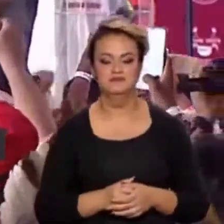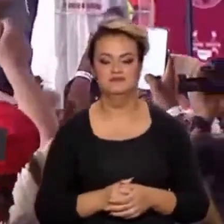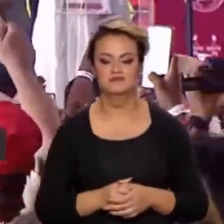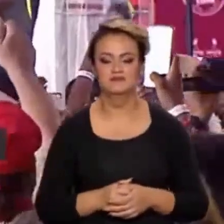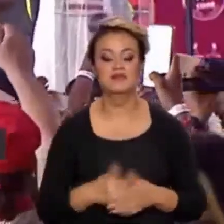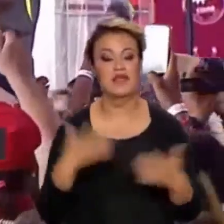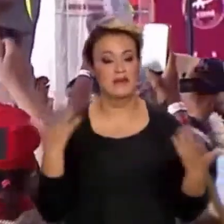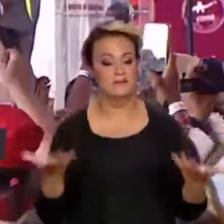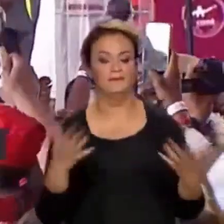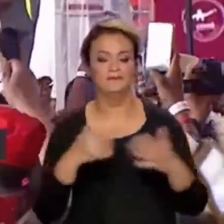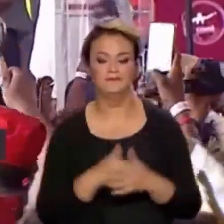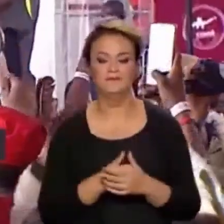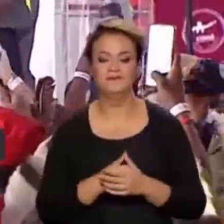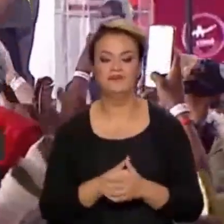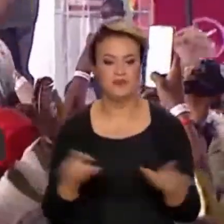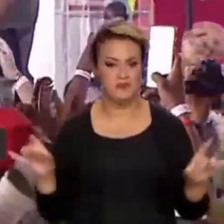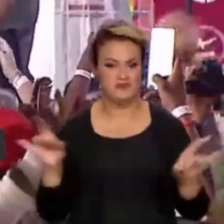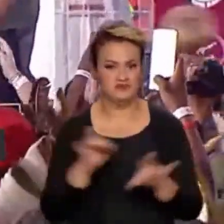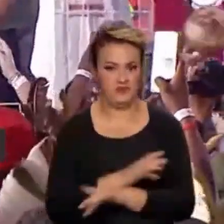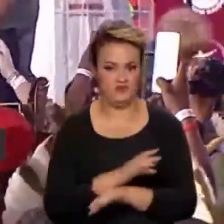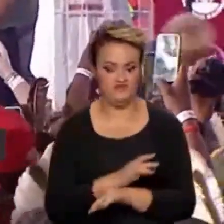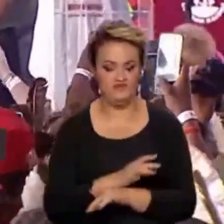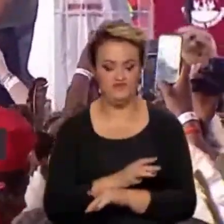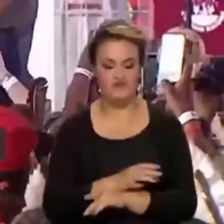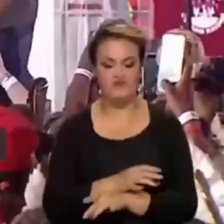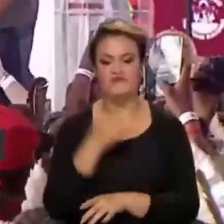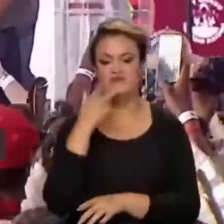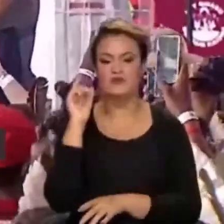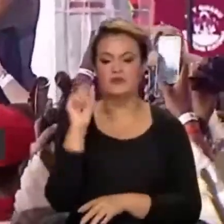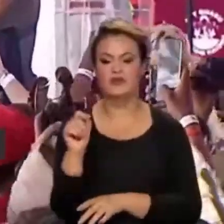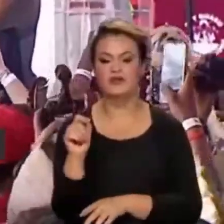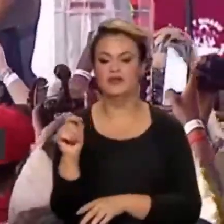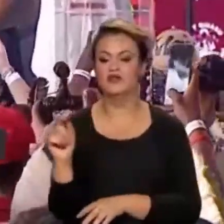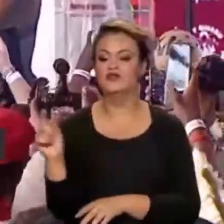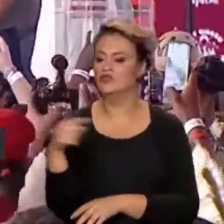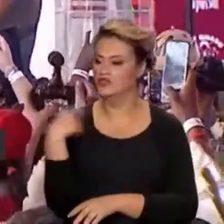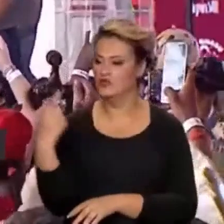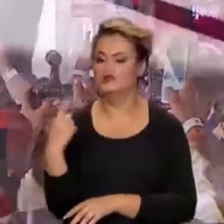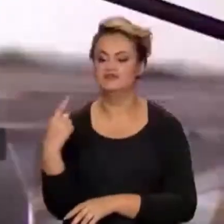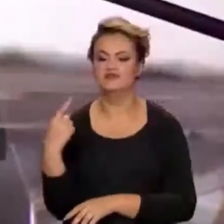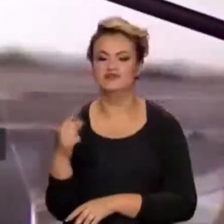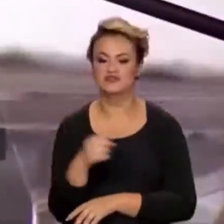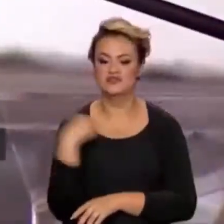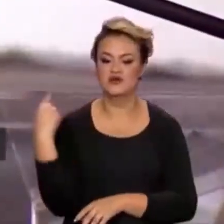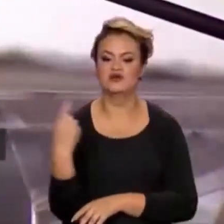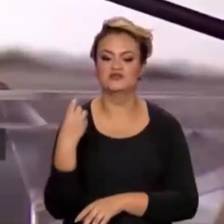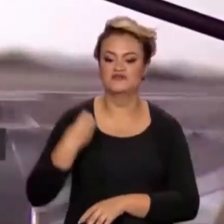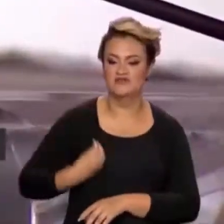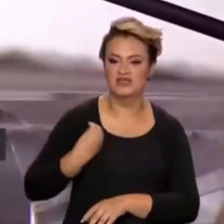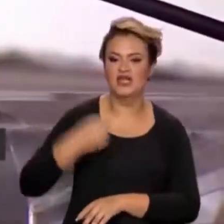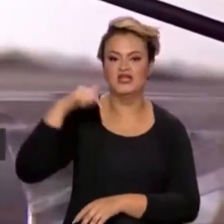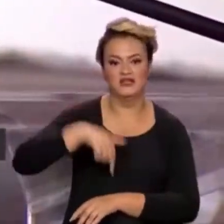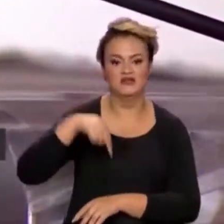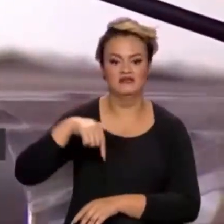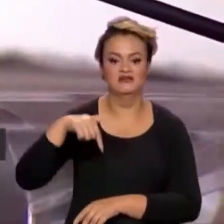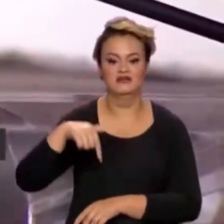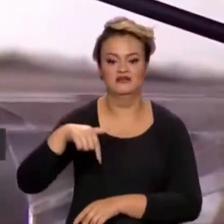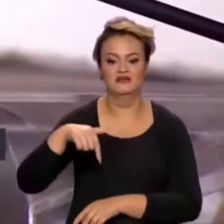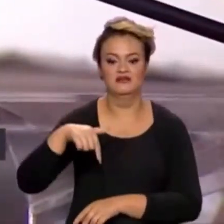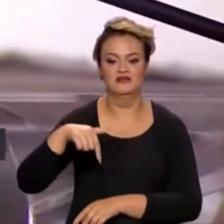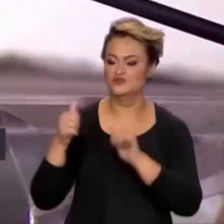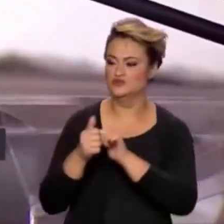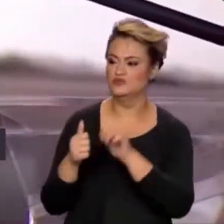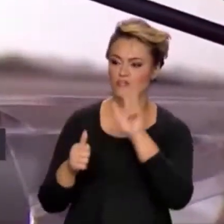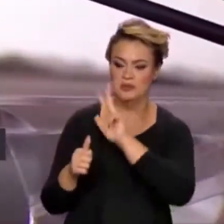E com isso, eu quero encerrar dizendo que nós estamos aqui, que nós estamos aqui com o